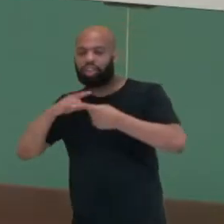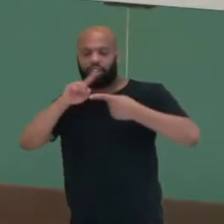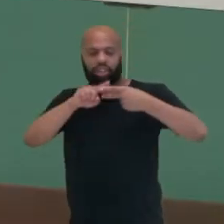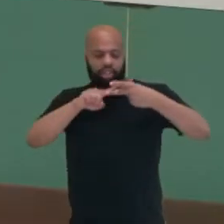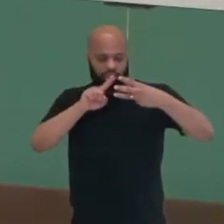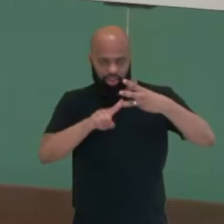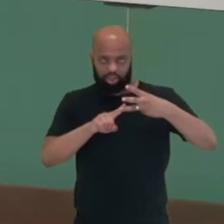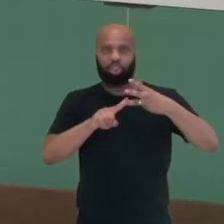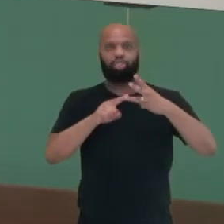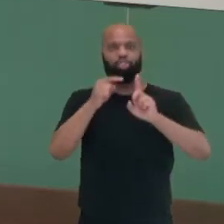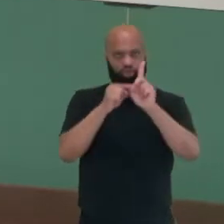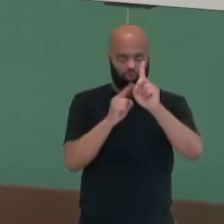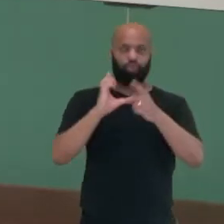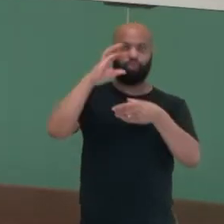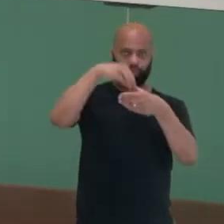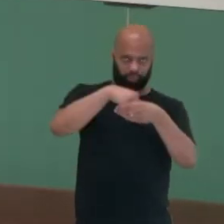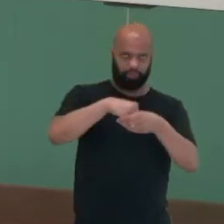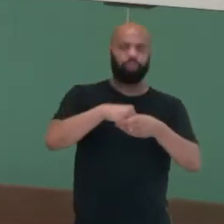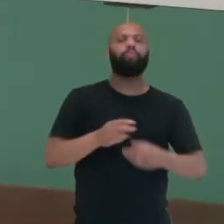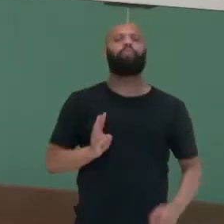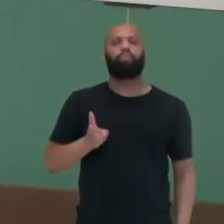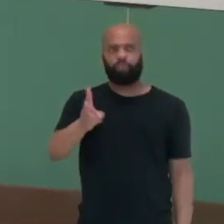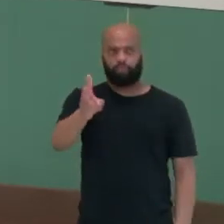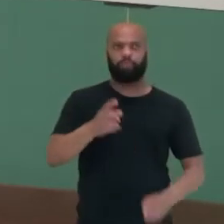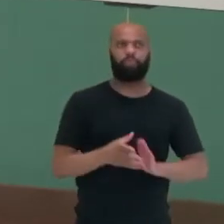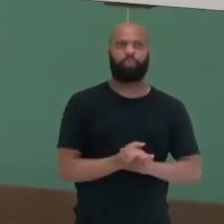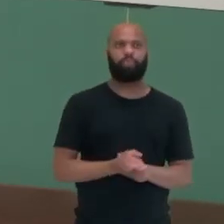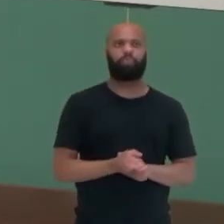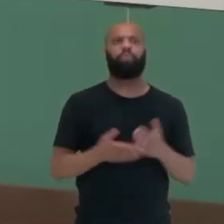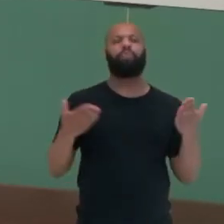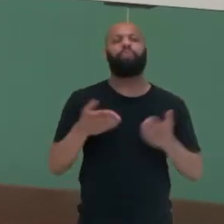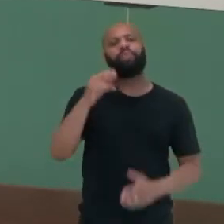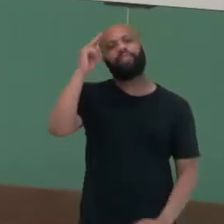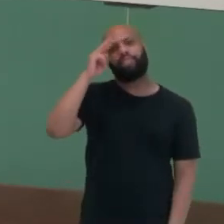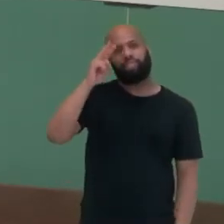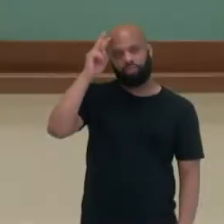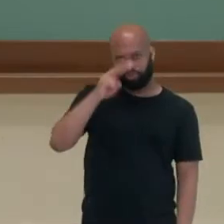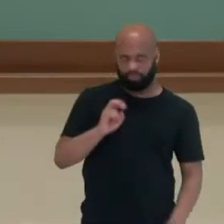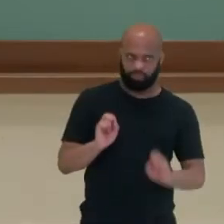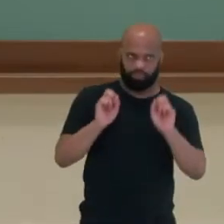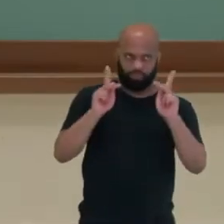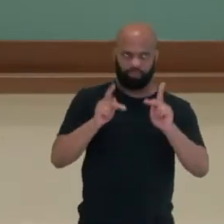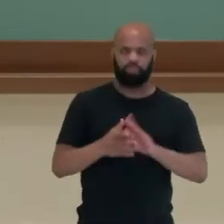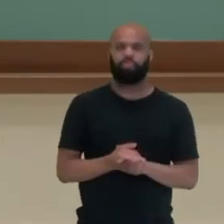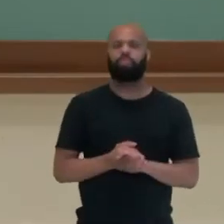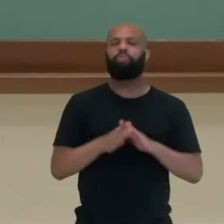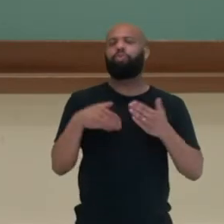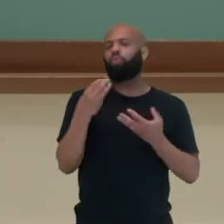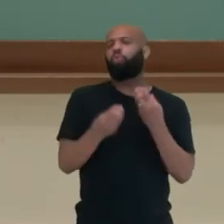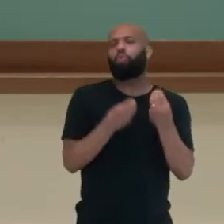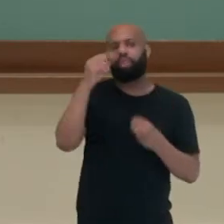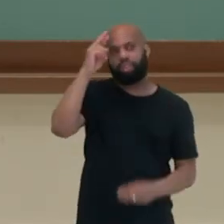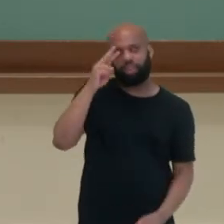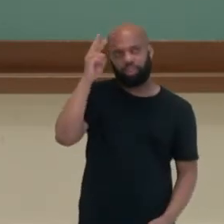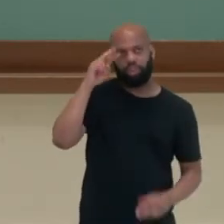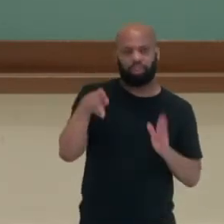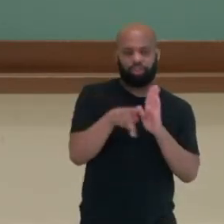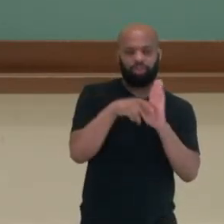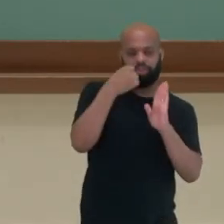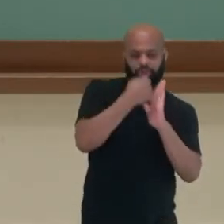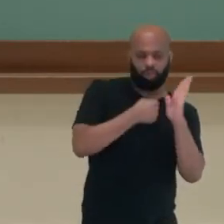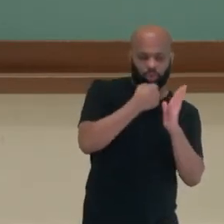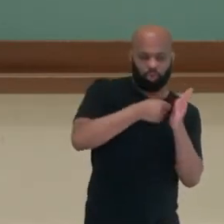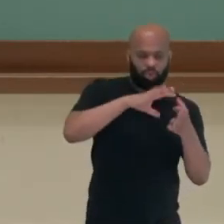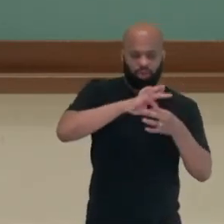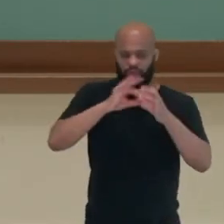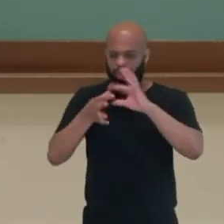olímpica. Certo? Continuando então agora. Vamos falar um pouquinho sobre a história dessa luta olímpica. Vamos falar um pouquinho